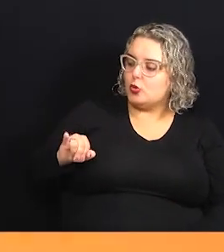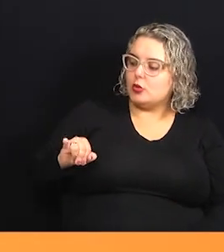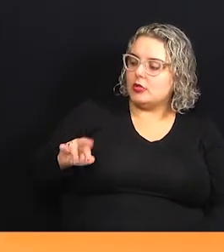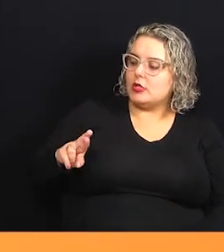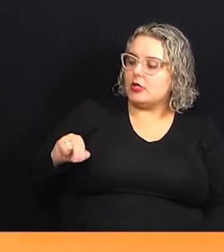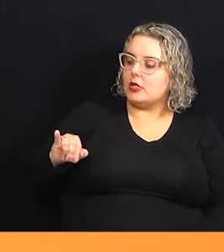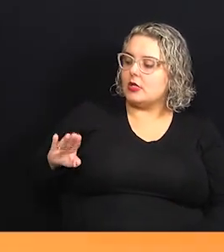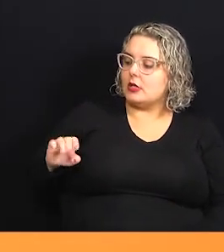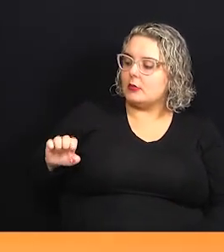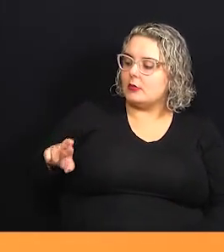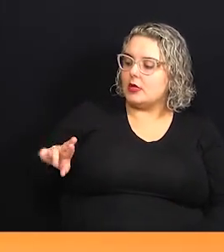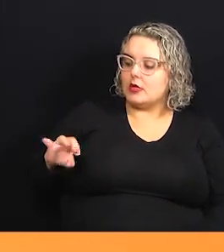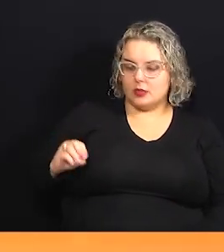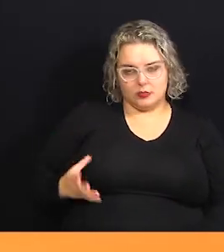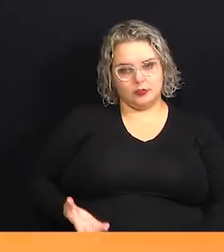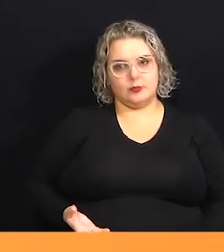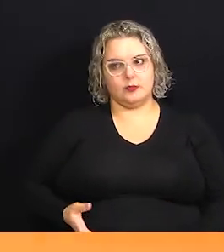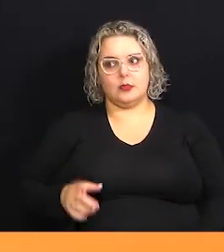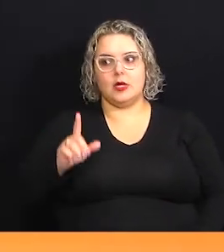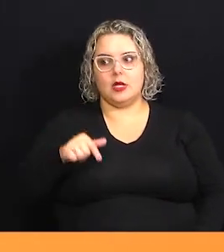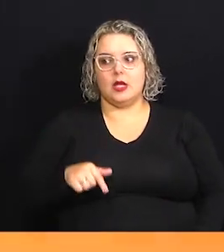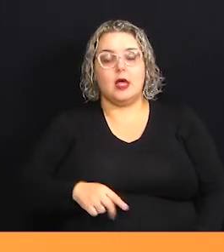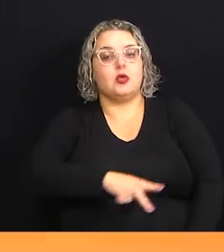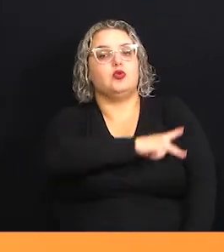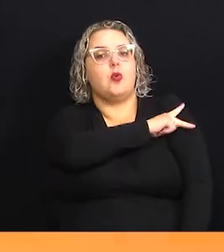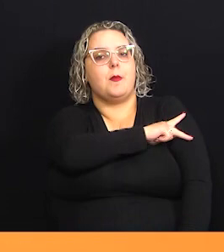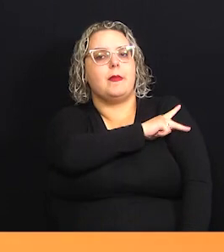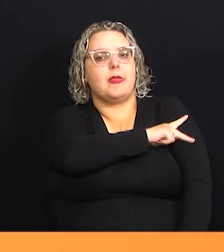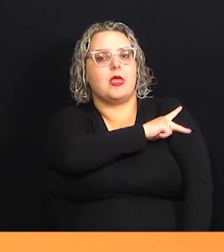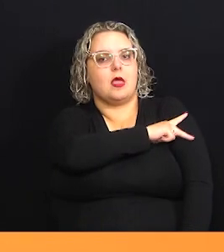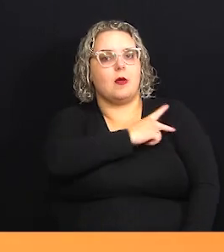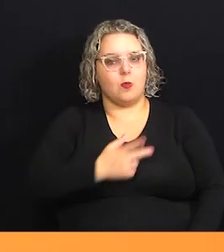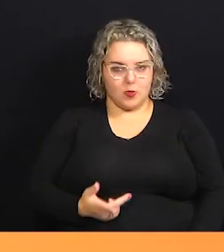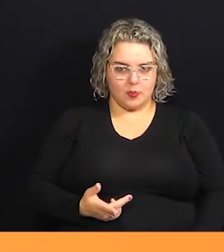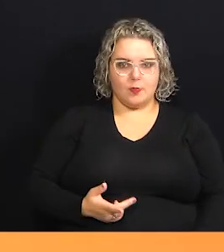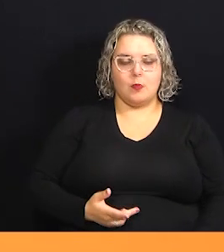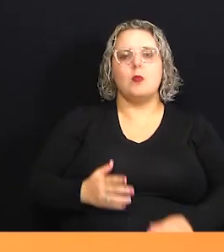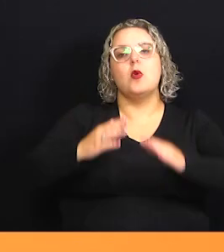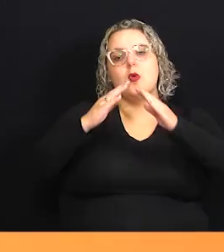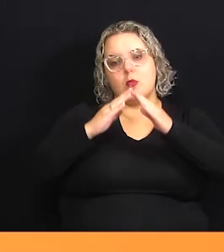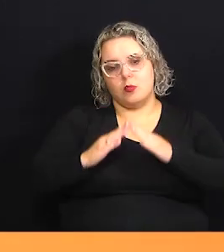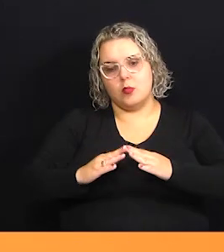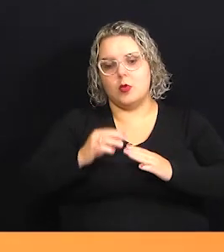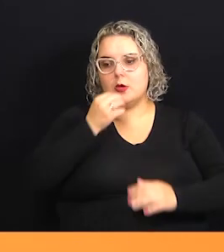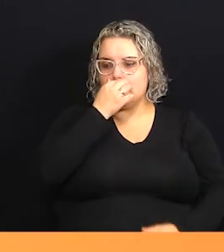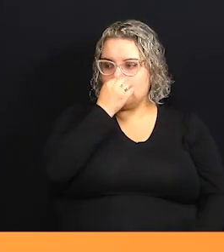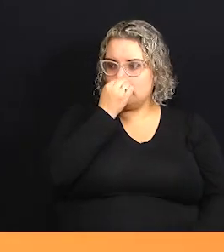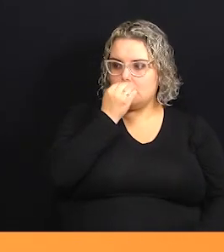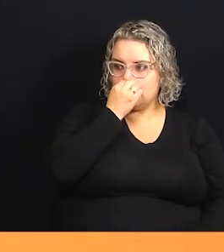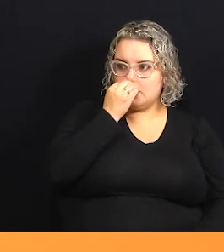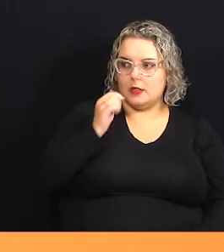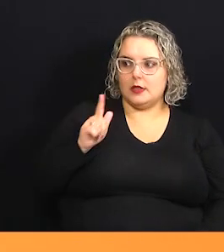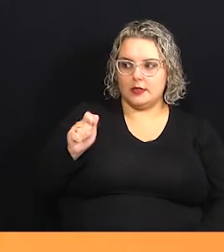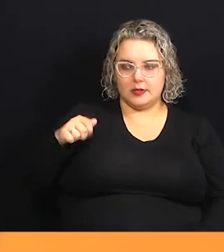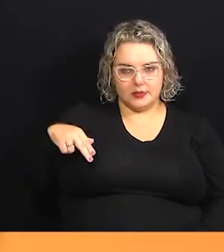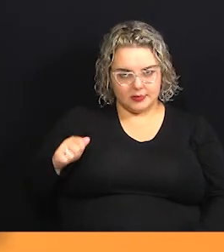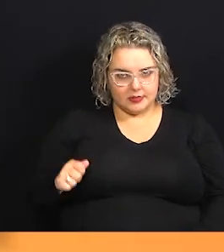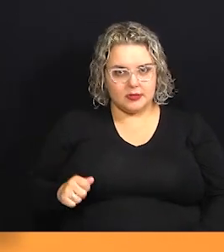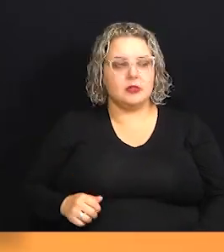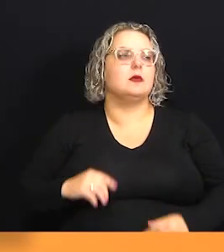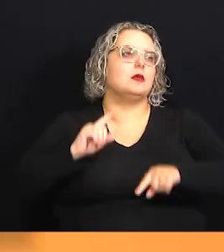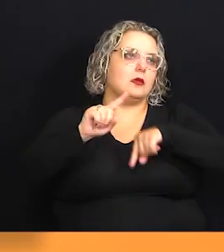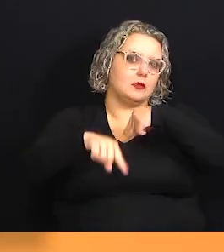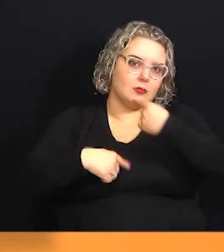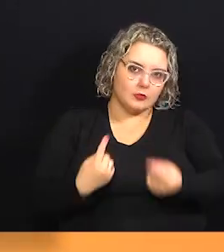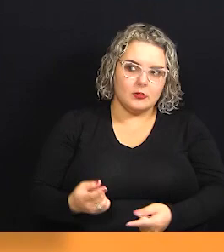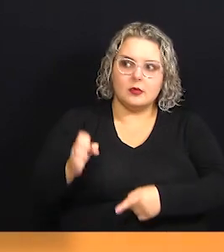Tony Ribeiro. Tony Ribeiro é um piauiense que morou no Gama, hoje ele mora em outro